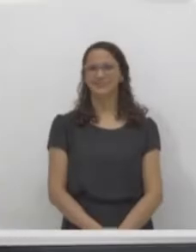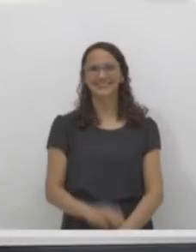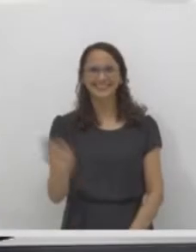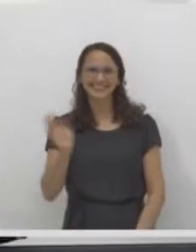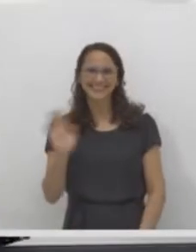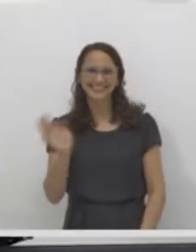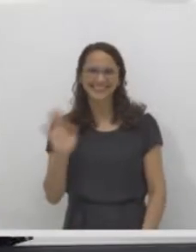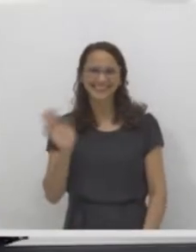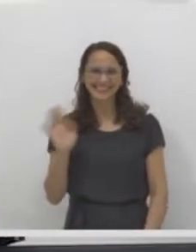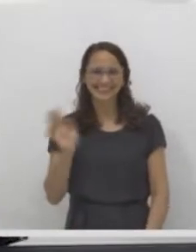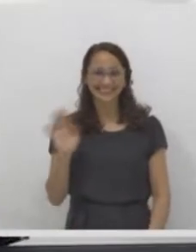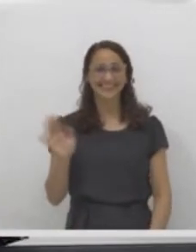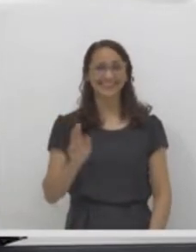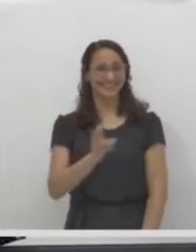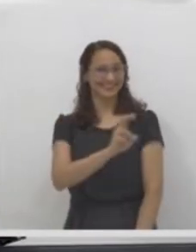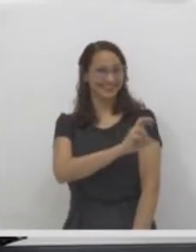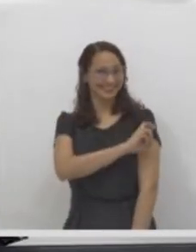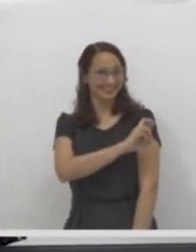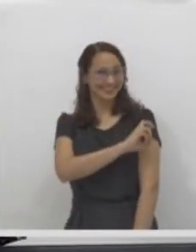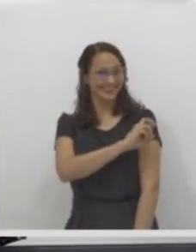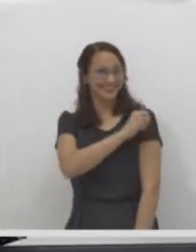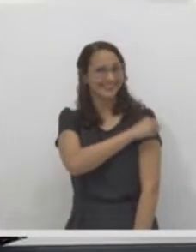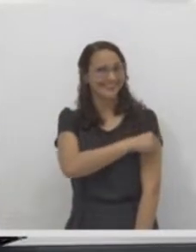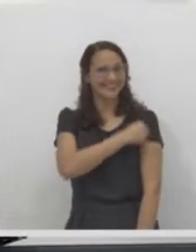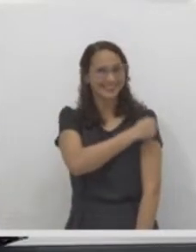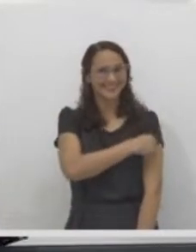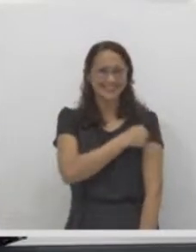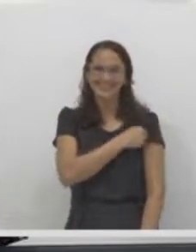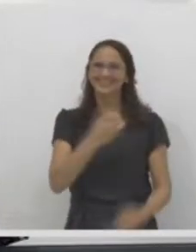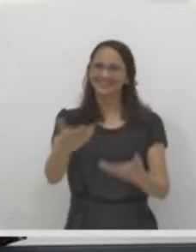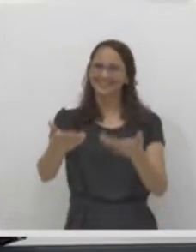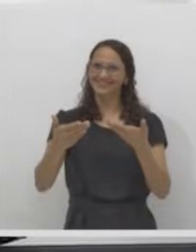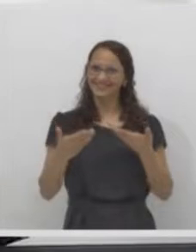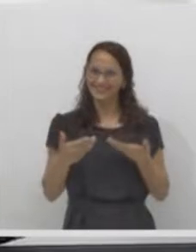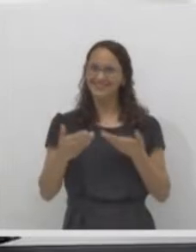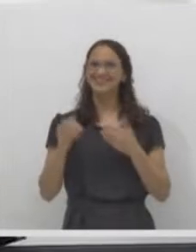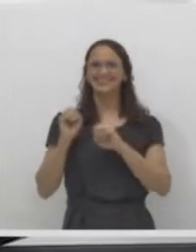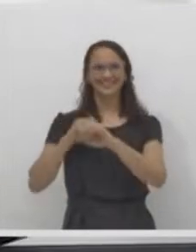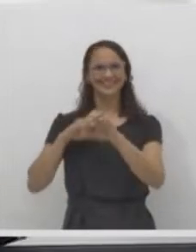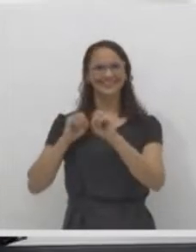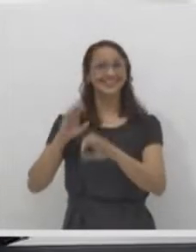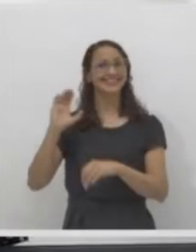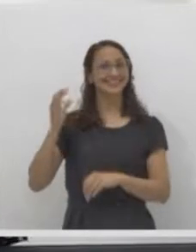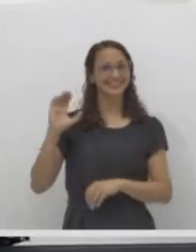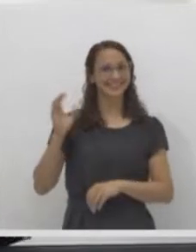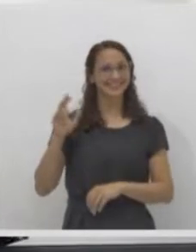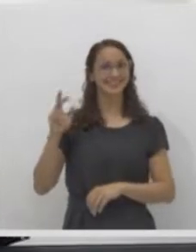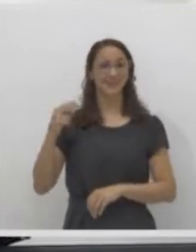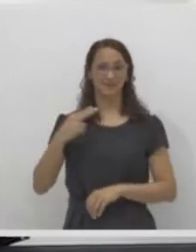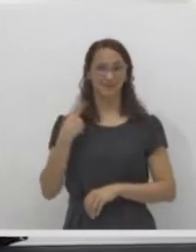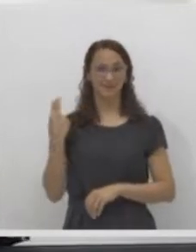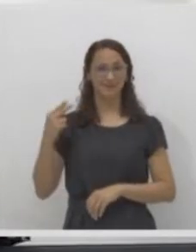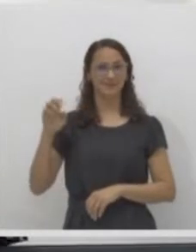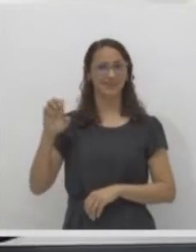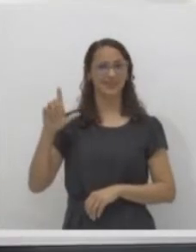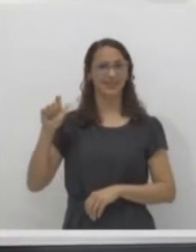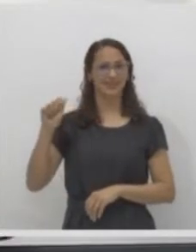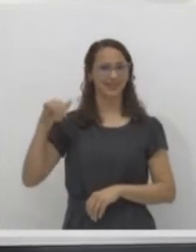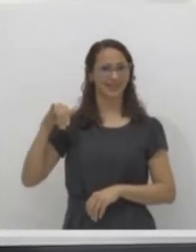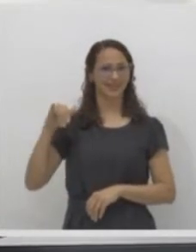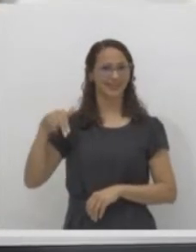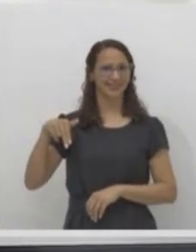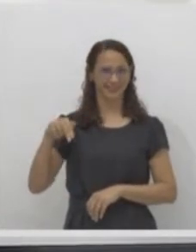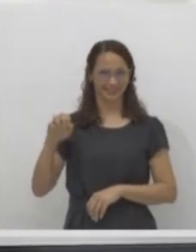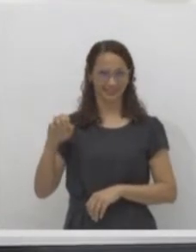Olá, pessoal do quinto ano. Bem-vindos a mais uma aula de ciências. Eu sou a professora Elaine Souza e hoje a nossa aula vai fazer